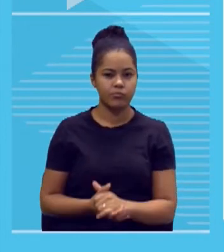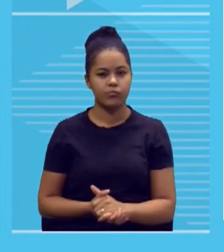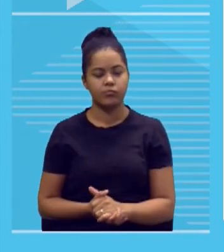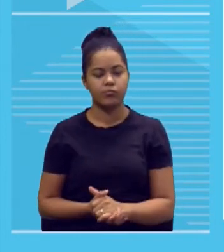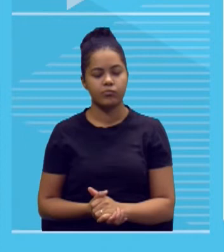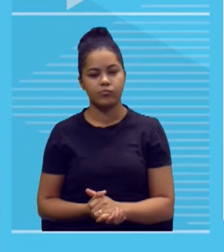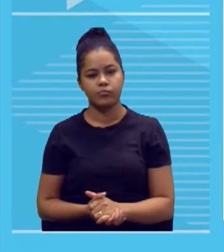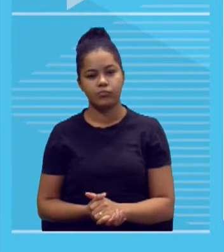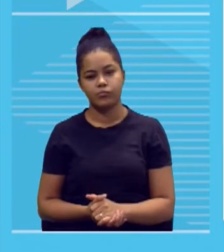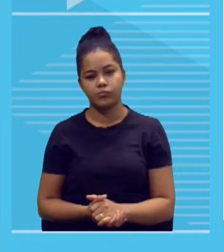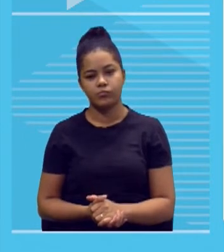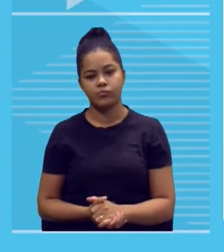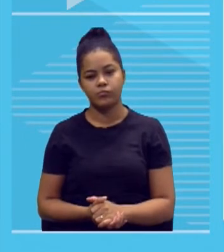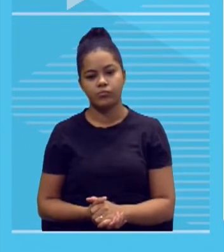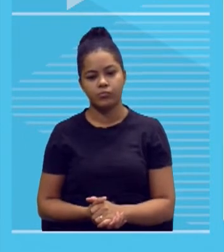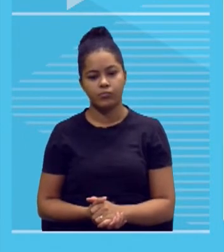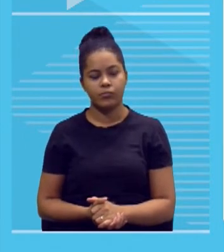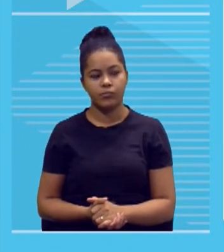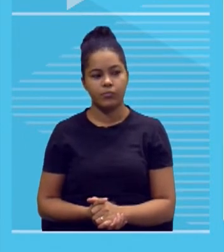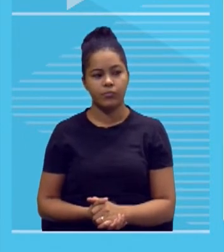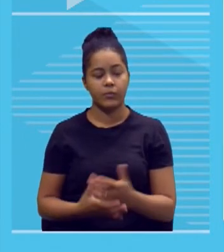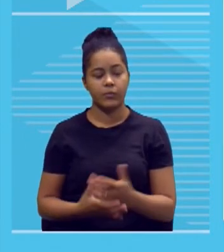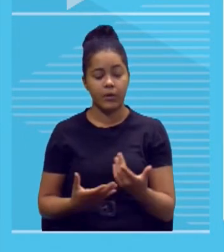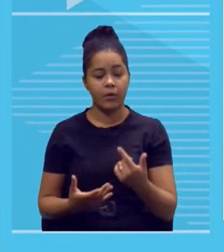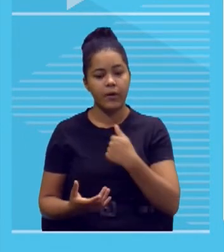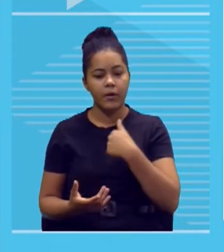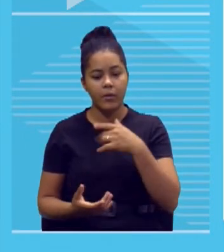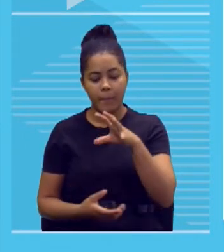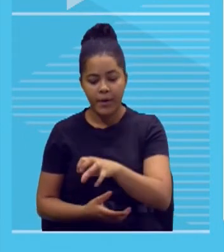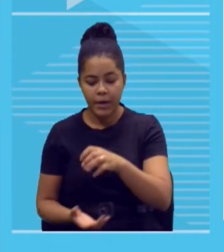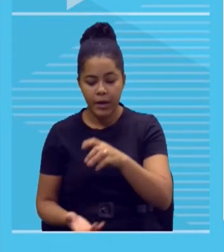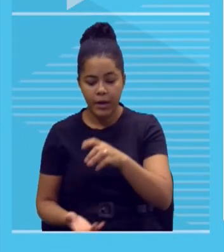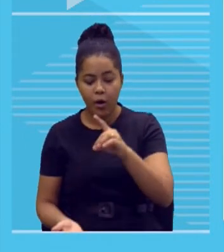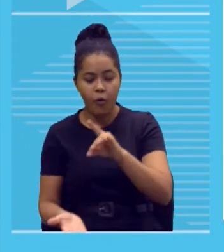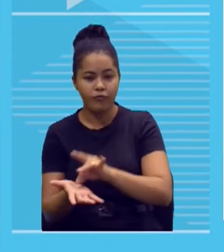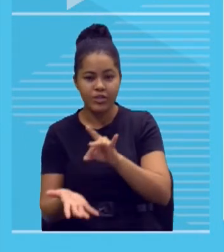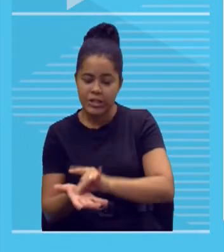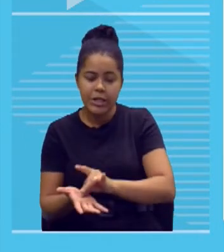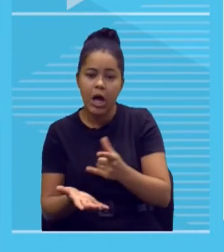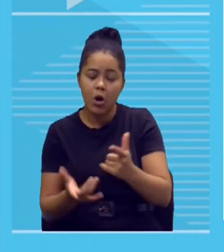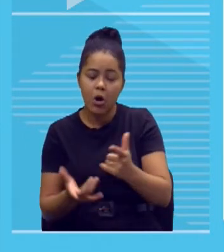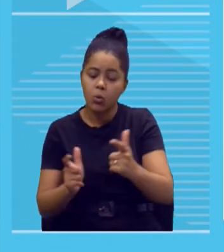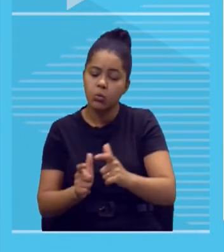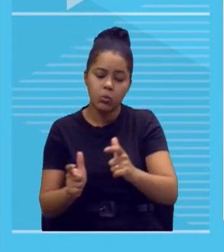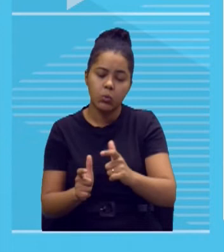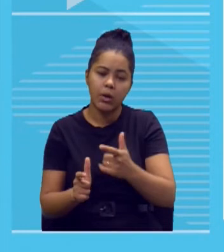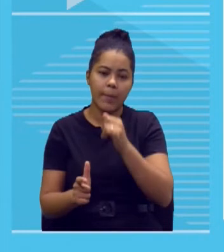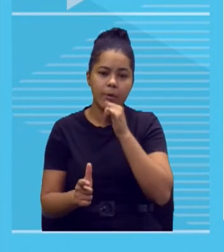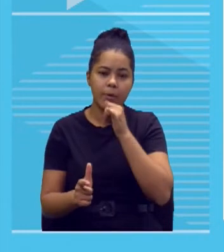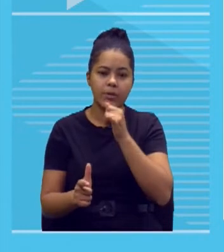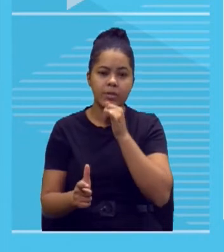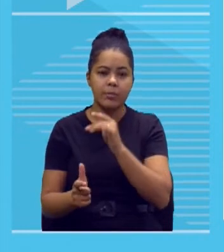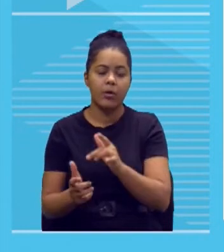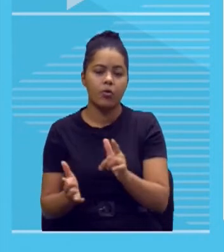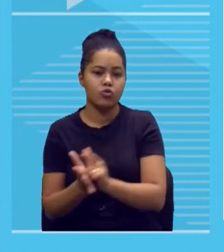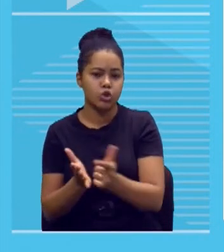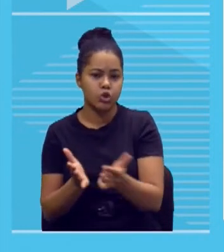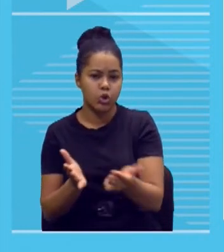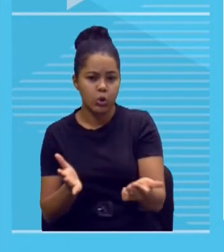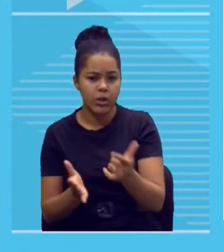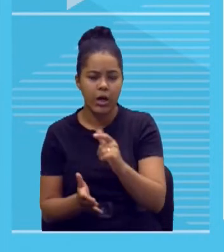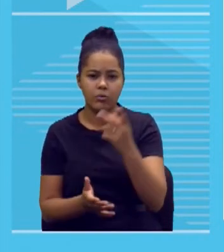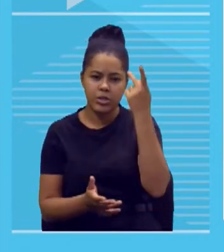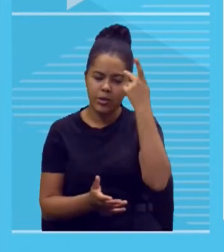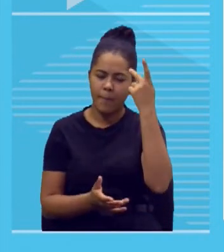é o que eu pego de fontes oficiais Folha de São Paulo jornal O Globo UOL né